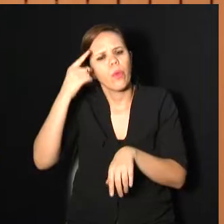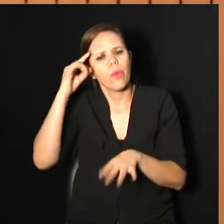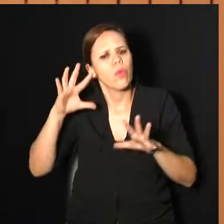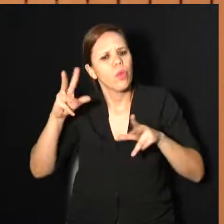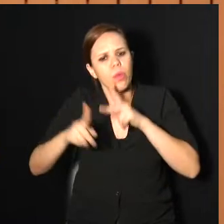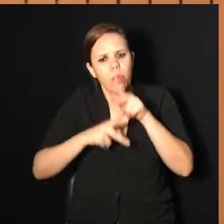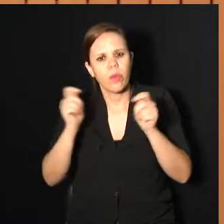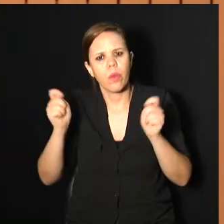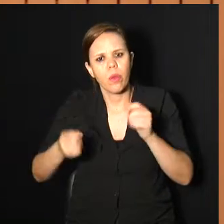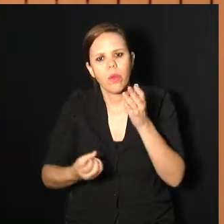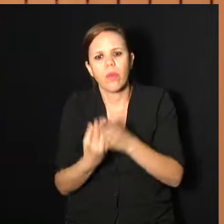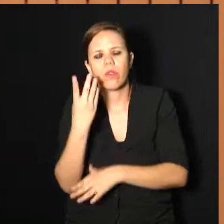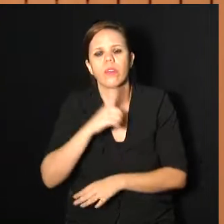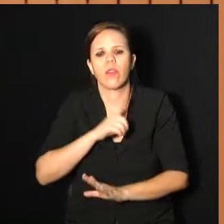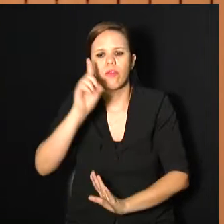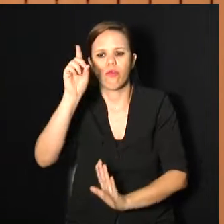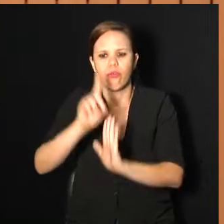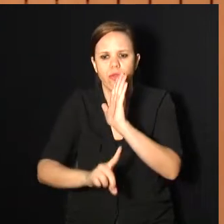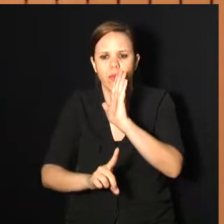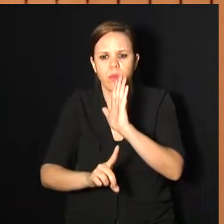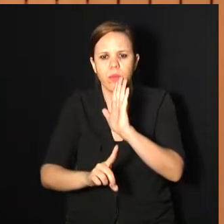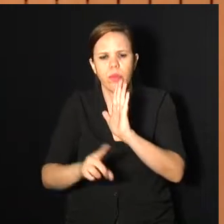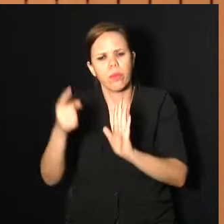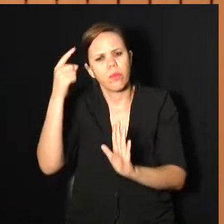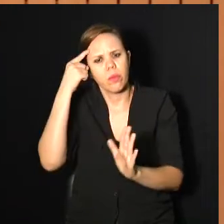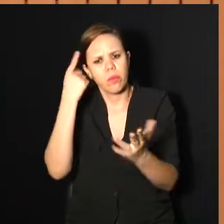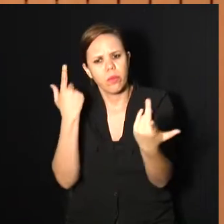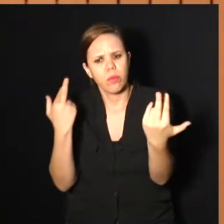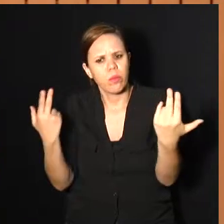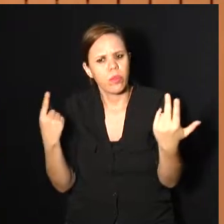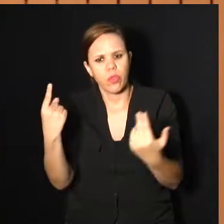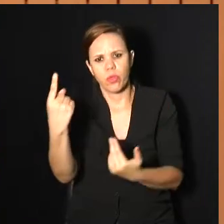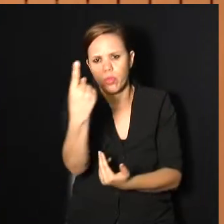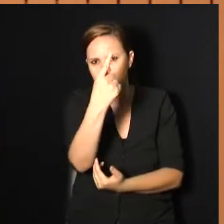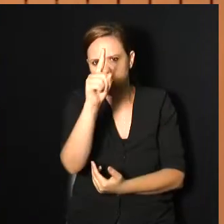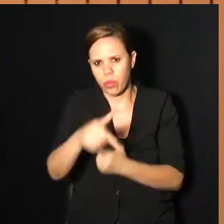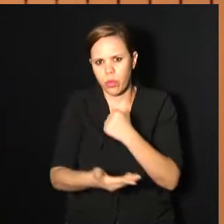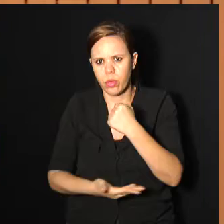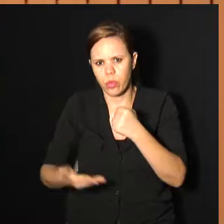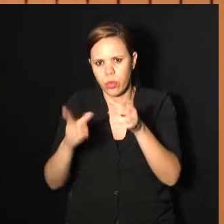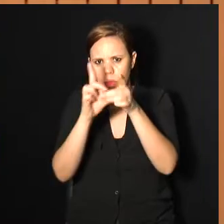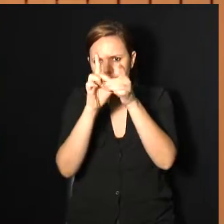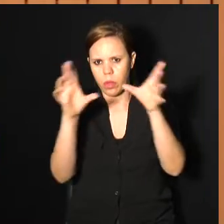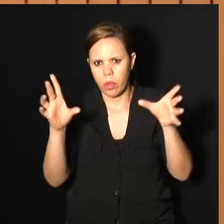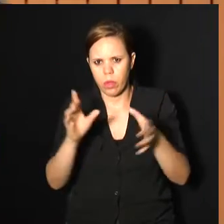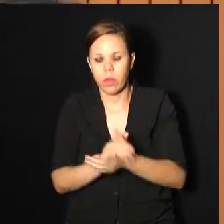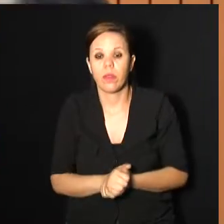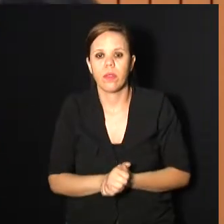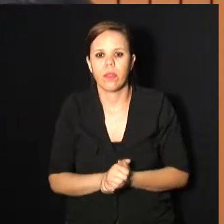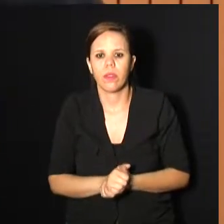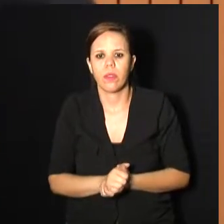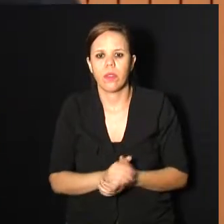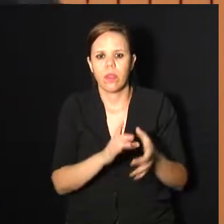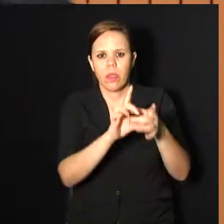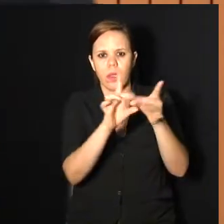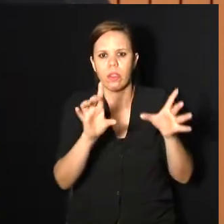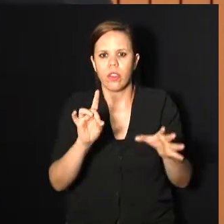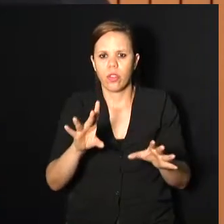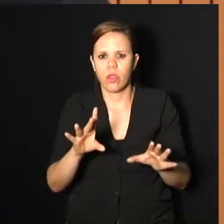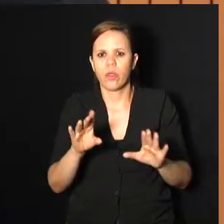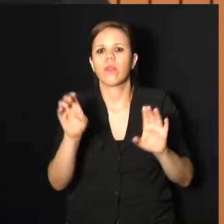pessoas, então, têm o direito de pensamento. Isso é basilar na democracia. As democracias só são